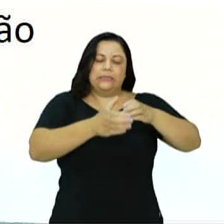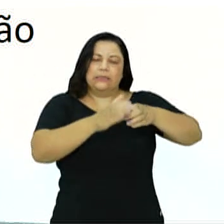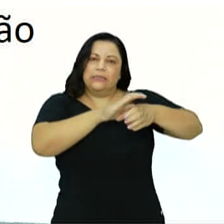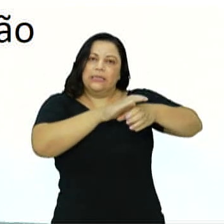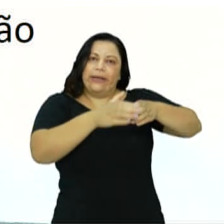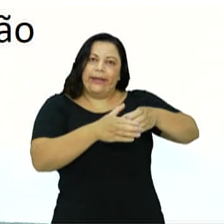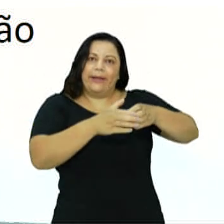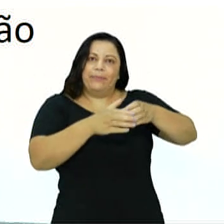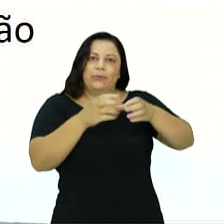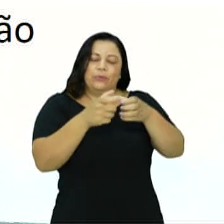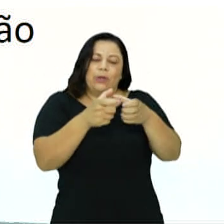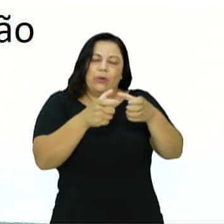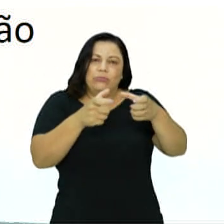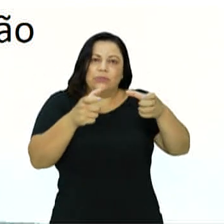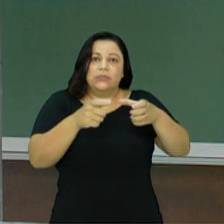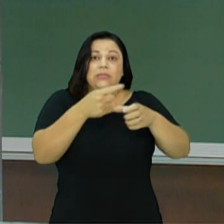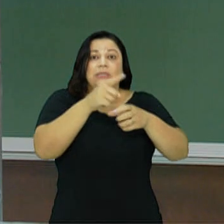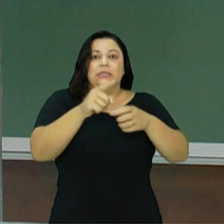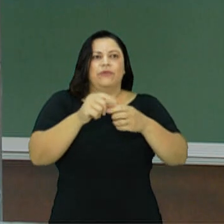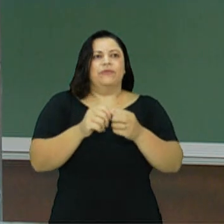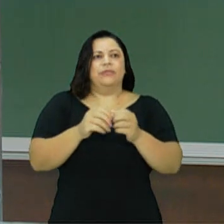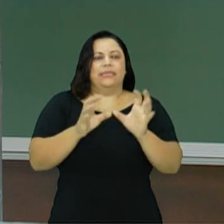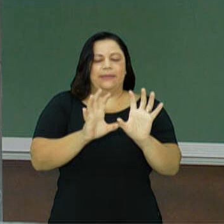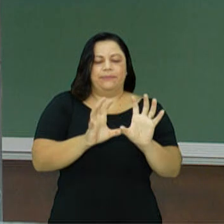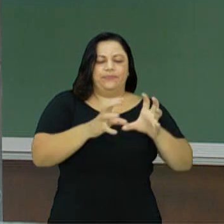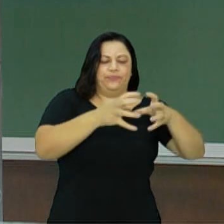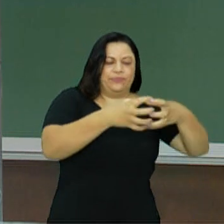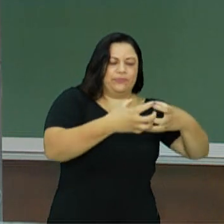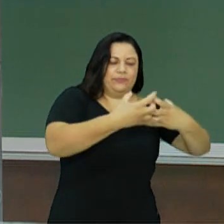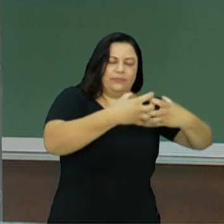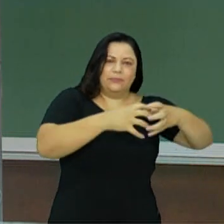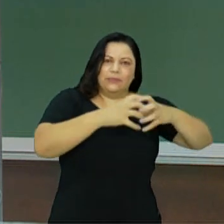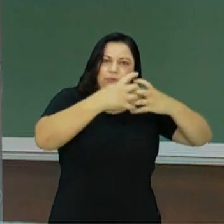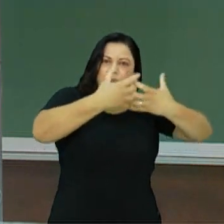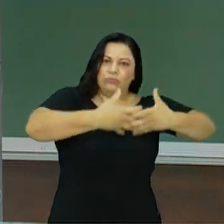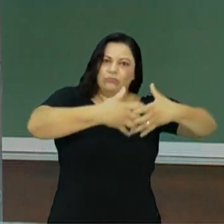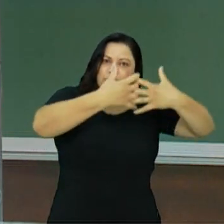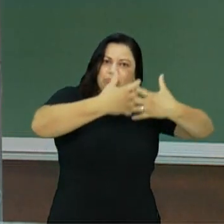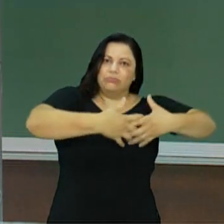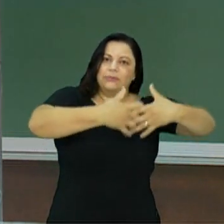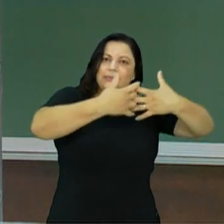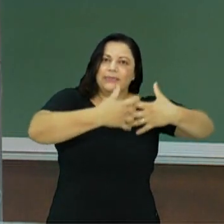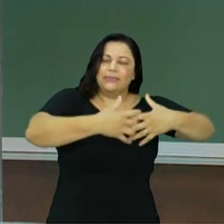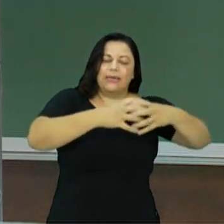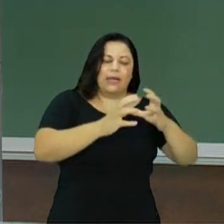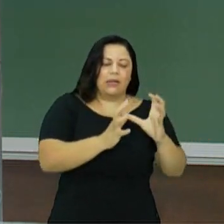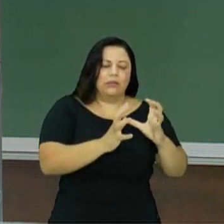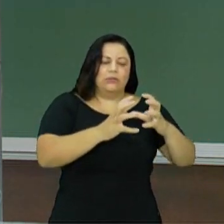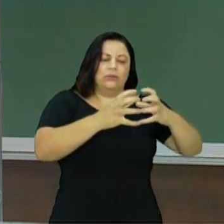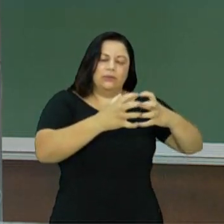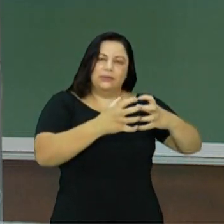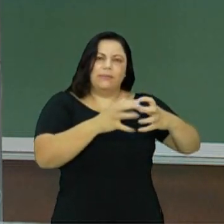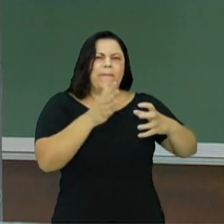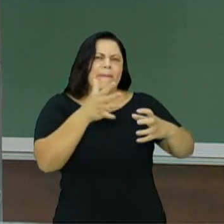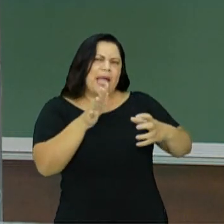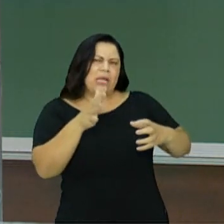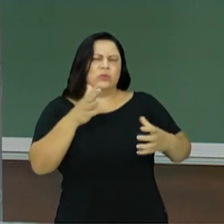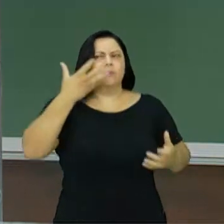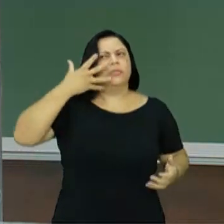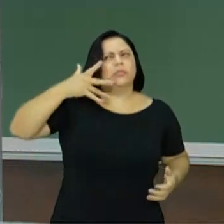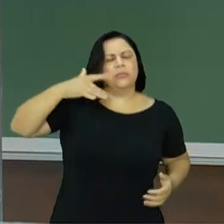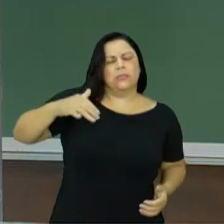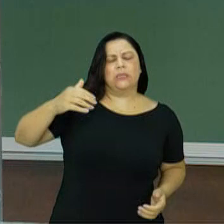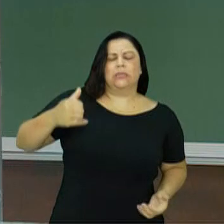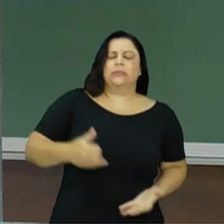ali preso pela própria constituição do crânio. O crânio se fecha quando a criança tem mais ou menos